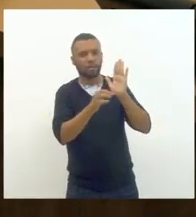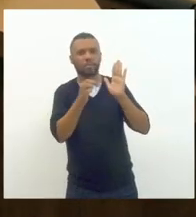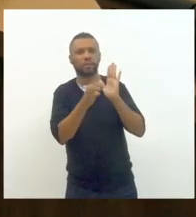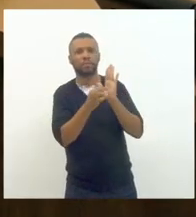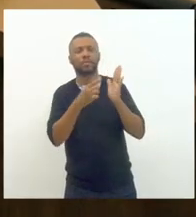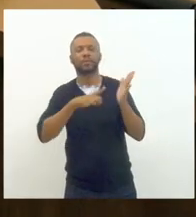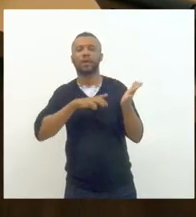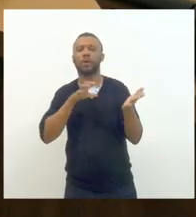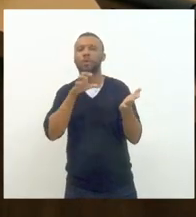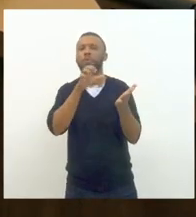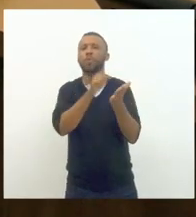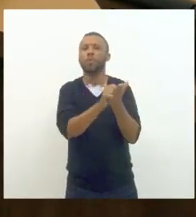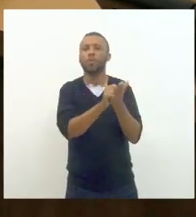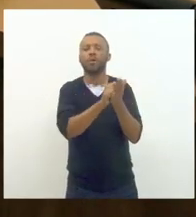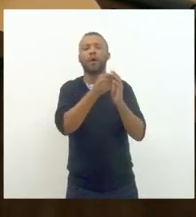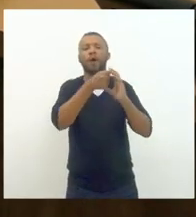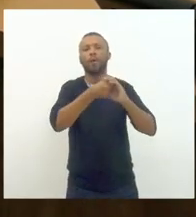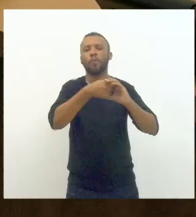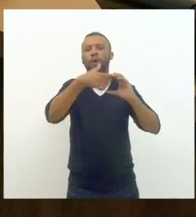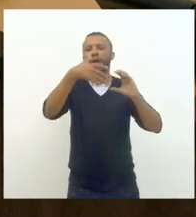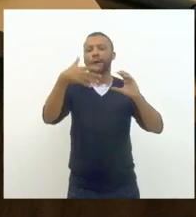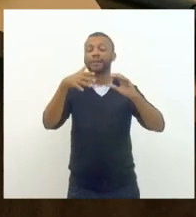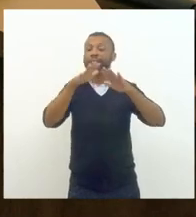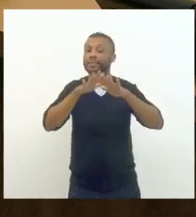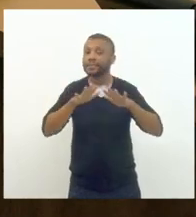guarde o caráter